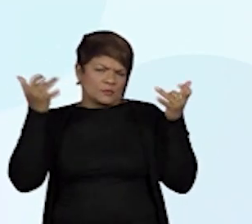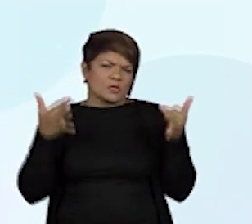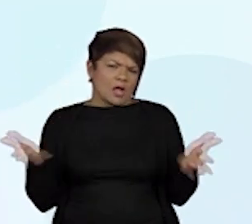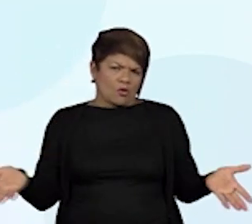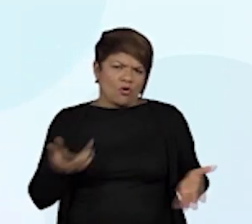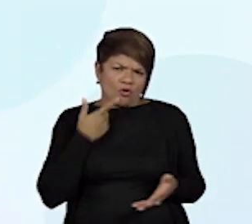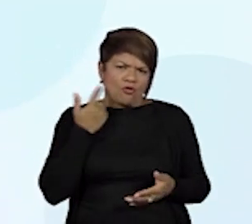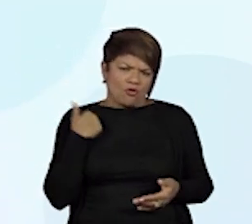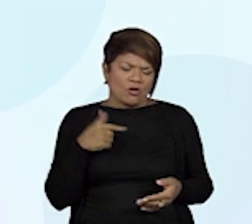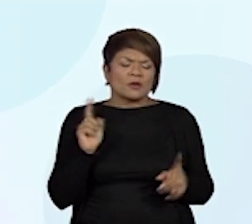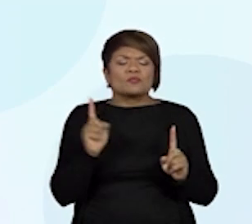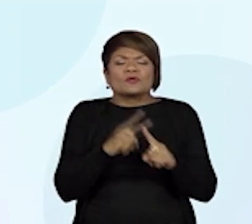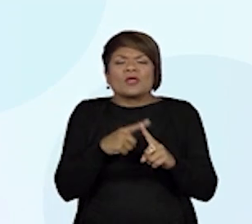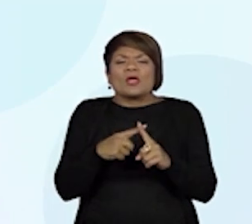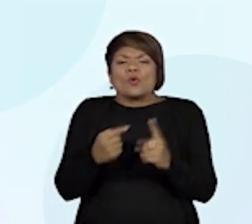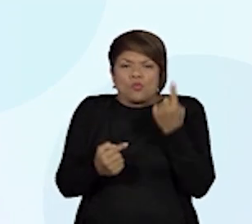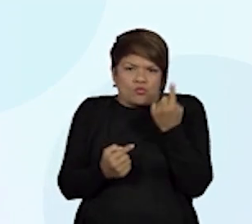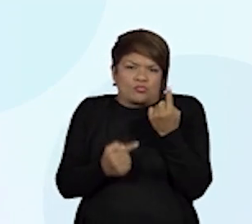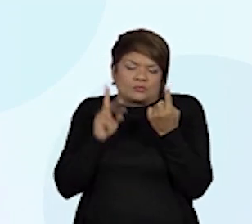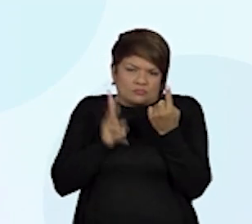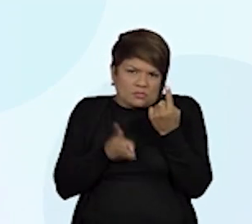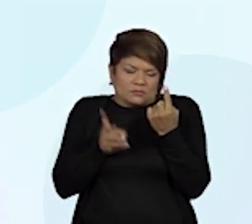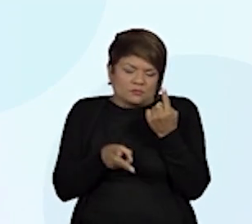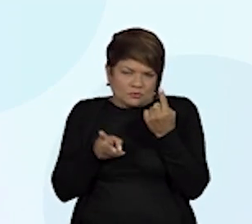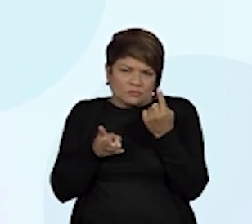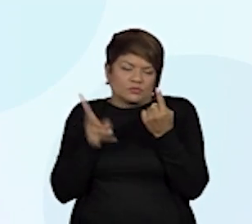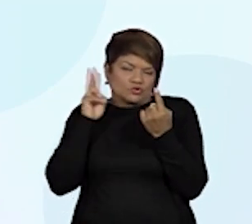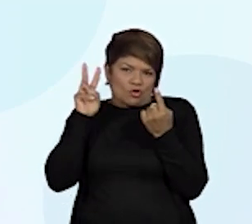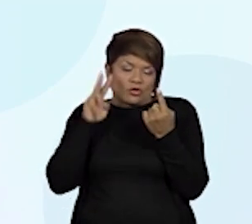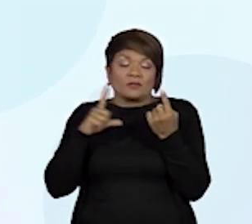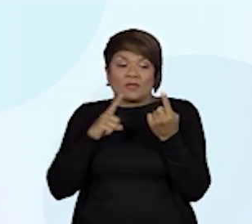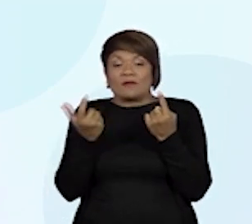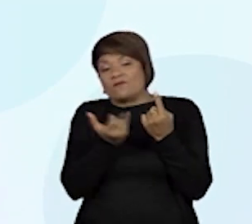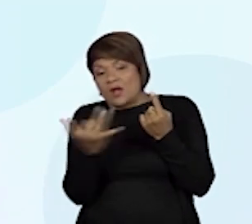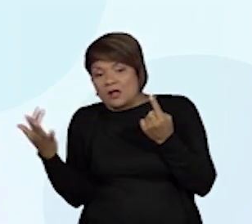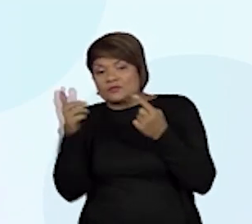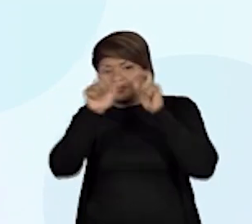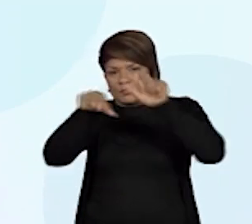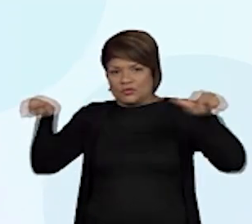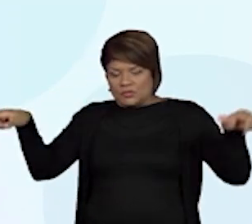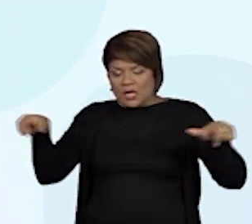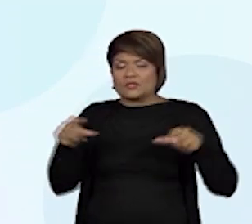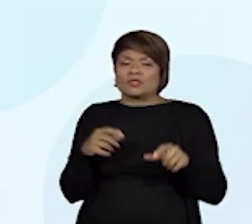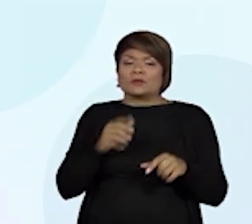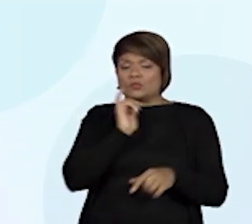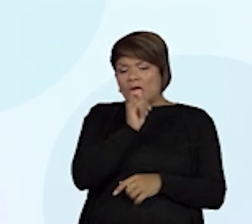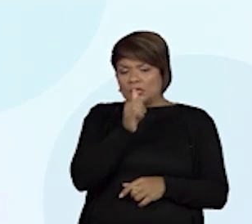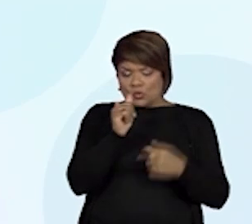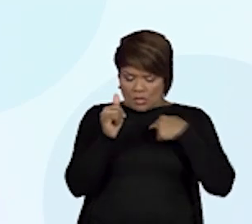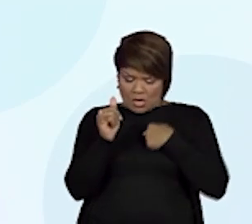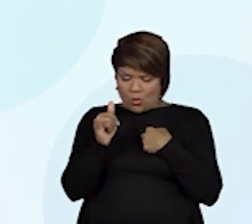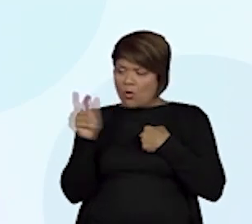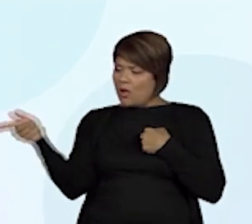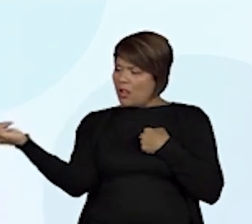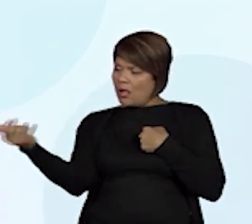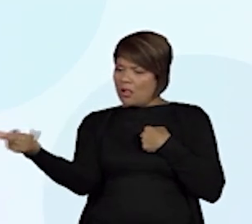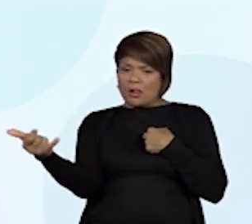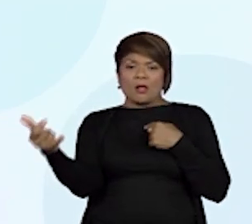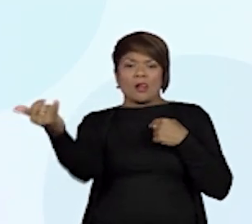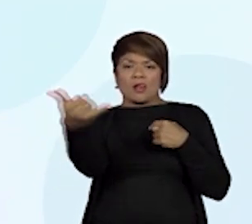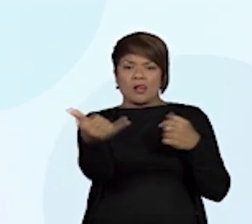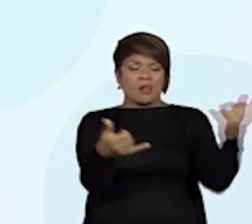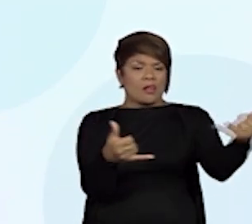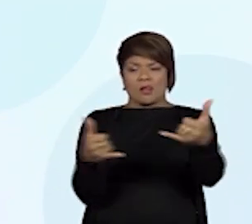numa mesma história, já que tem vários personagens, o narrador pode experimentar colocar aí